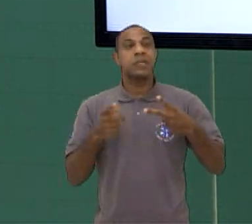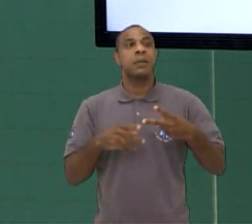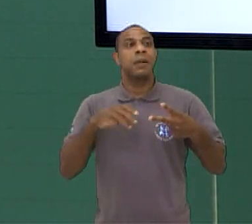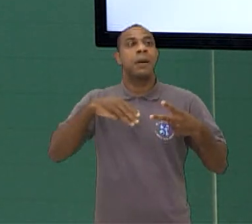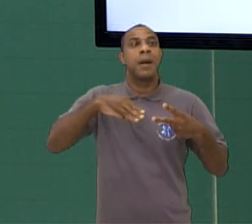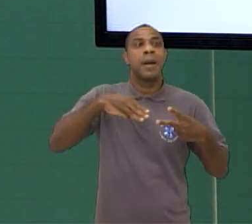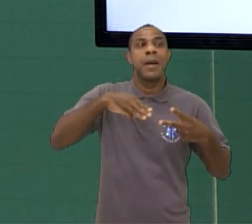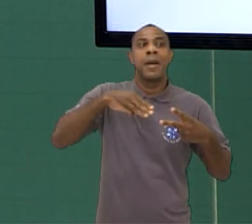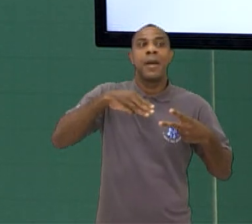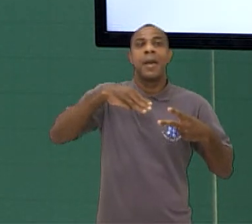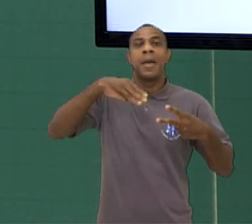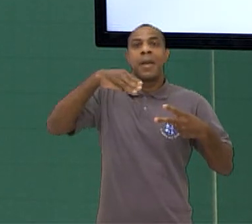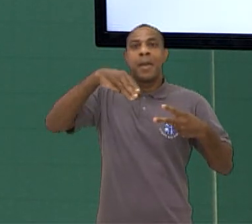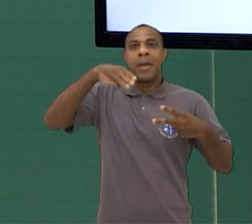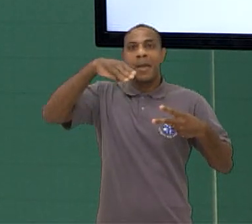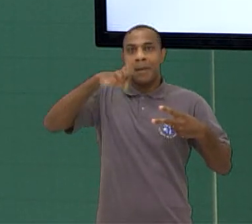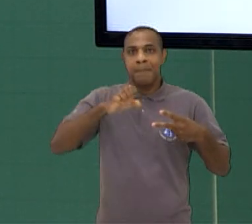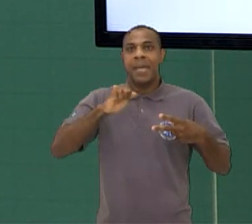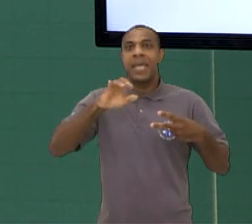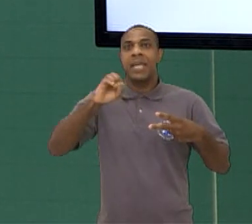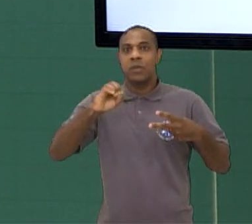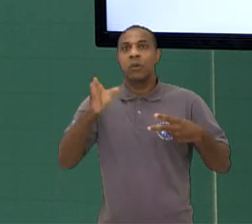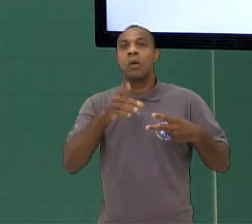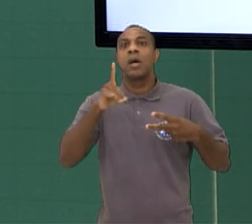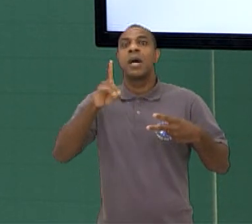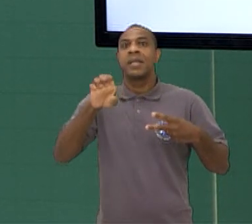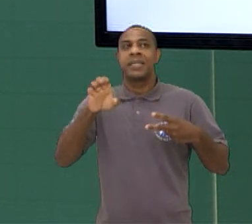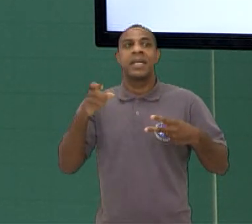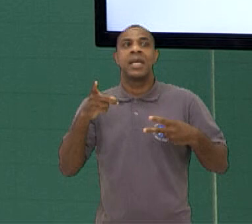E já vamos anotar o nosso outro conceito,